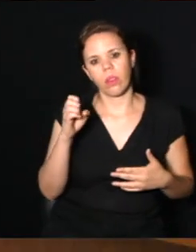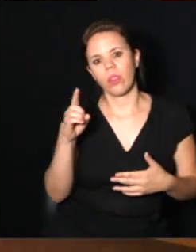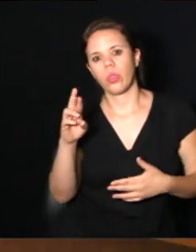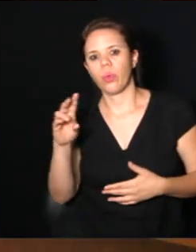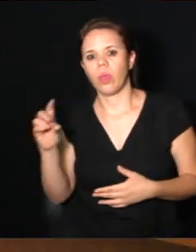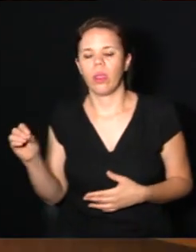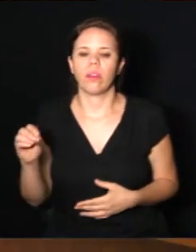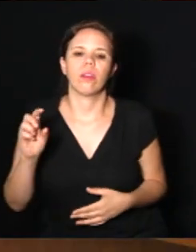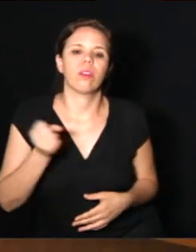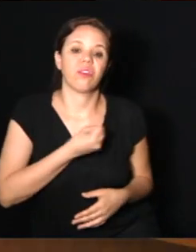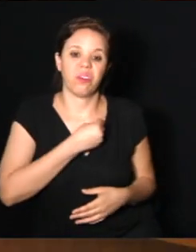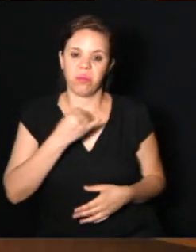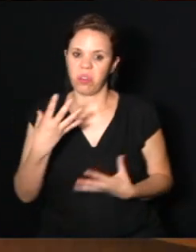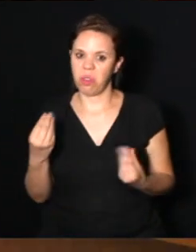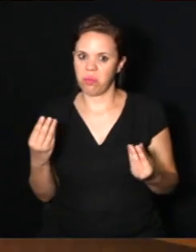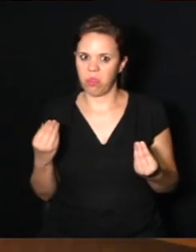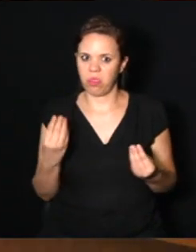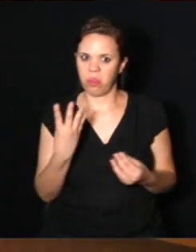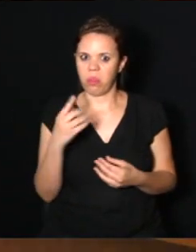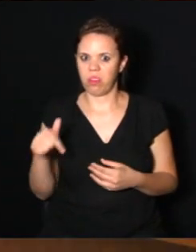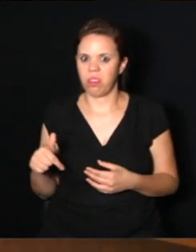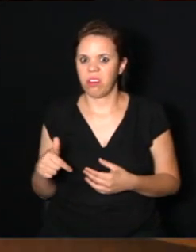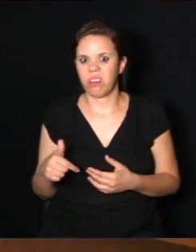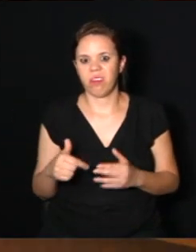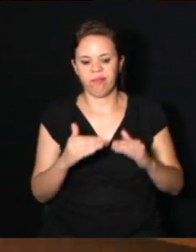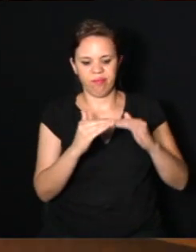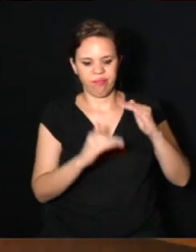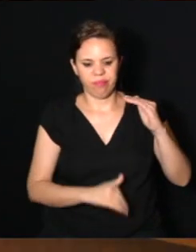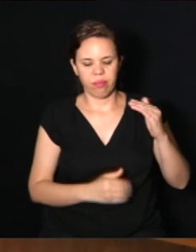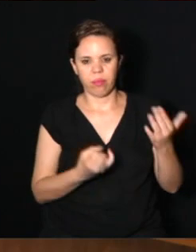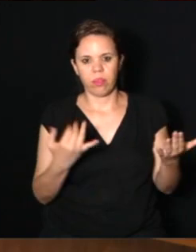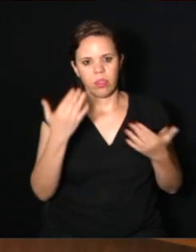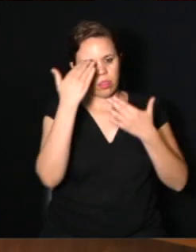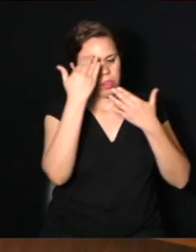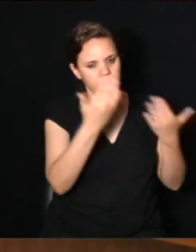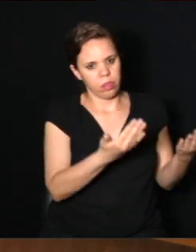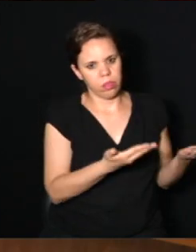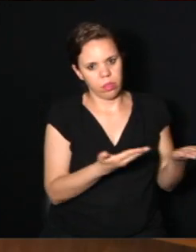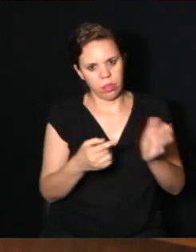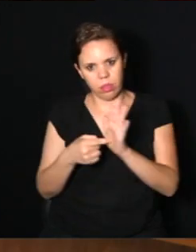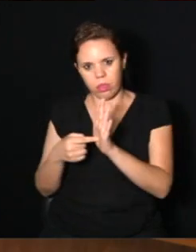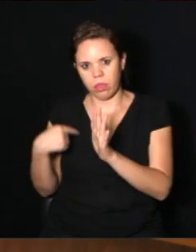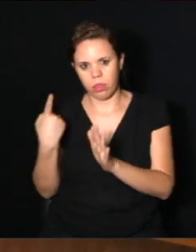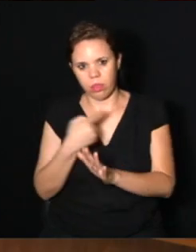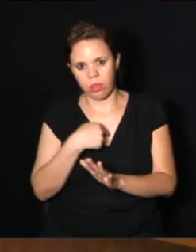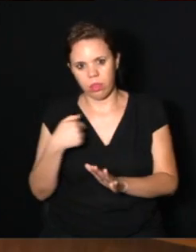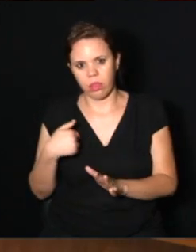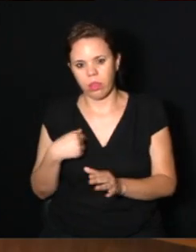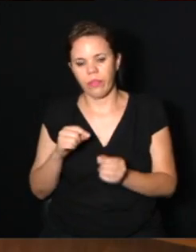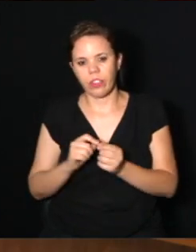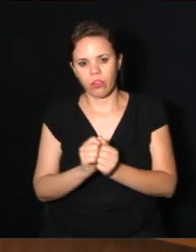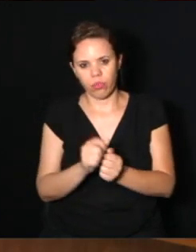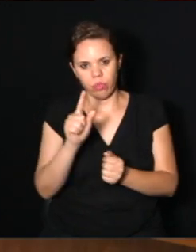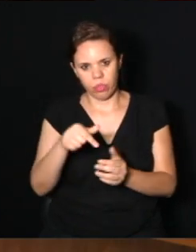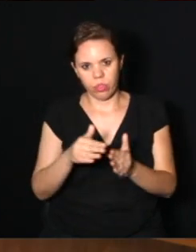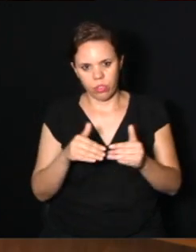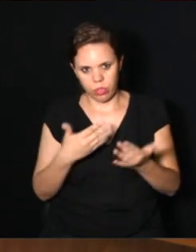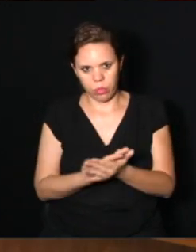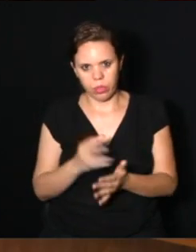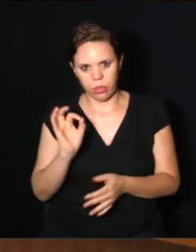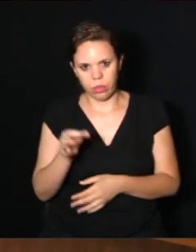é chocante, na verdade, 47, é uma desproporção absurda. Te agradeço por ter trazido essa informação aqui. Vamos fazer junto esses requerimentos,